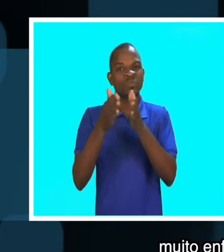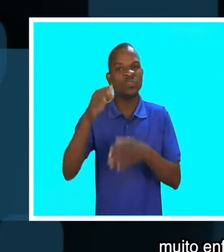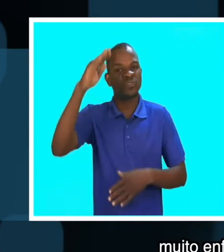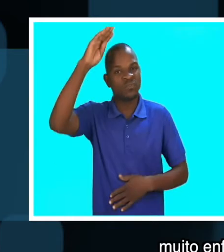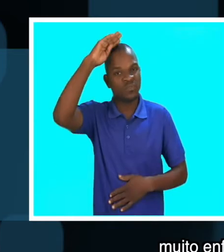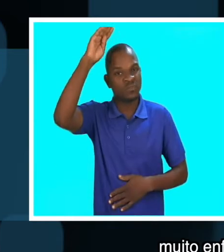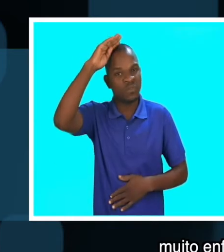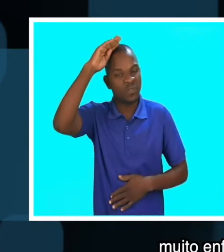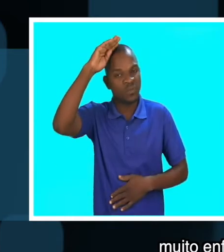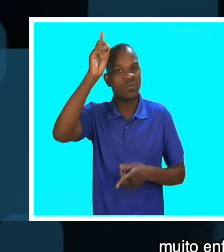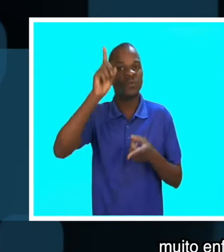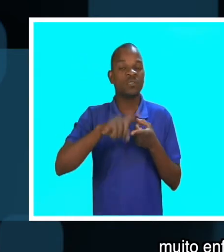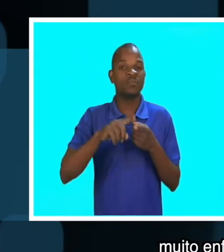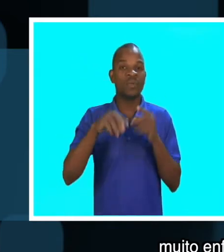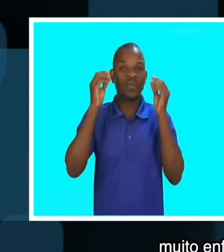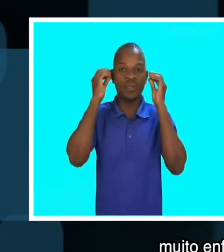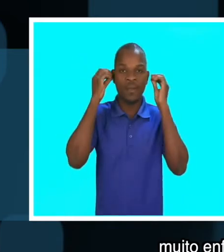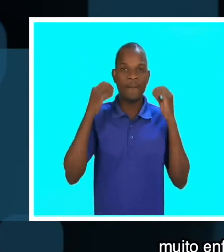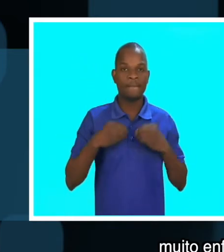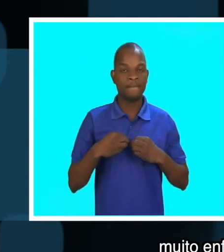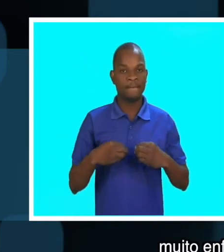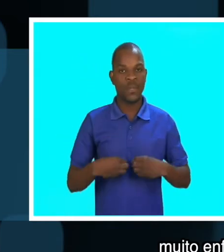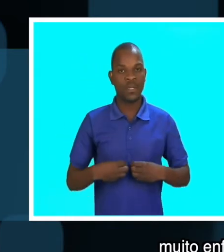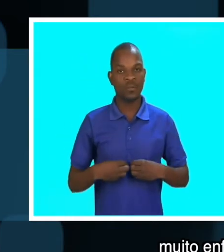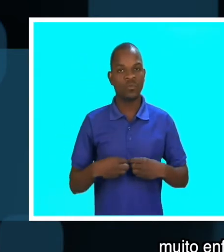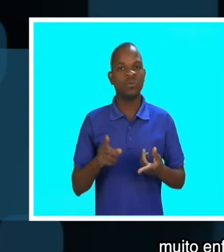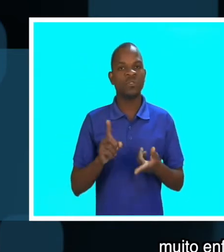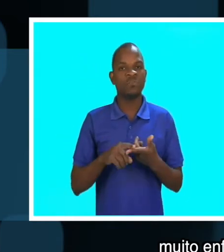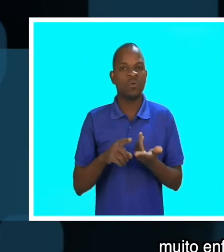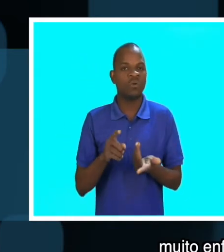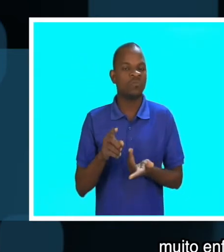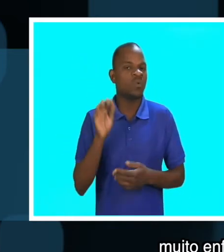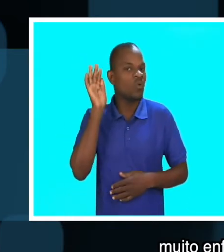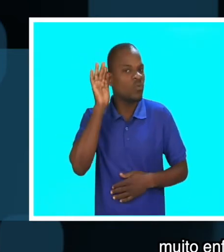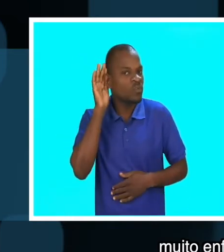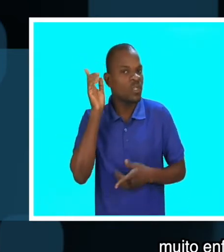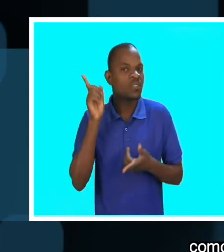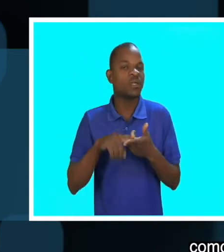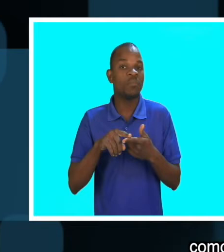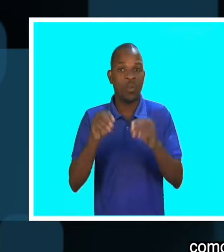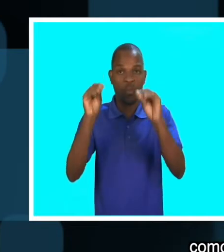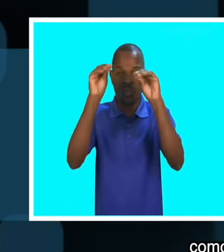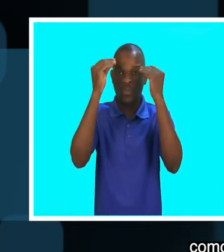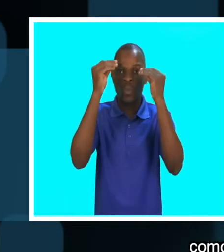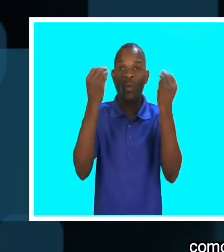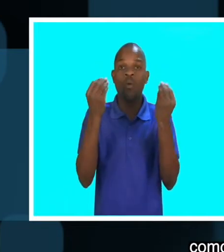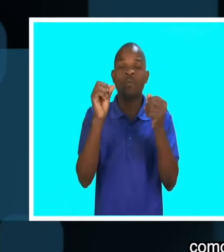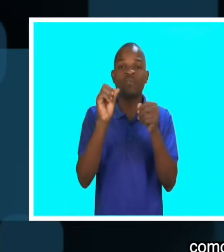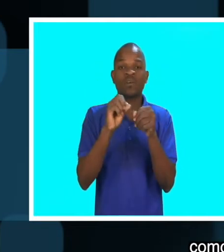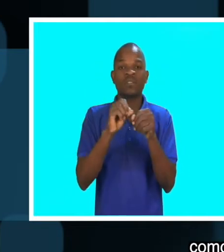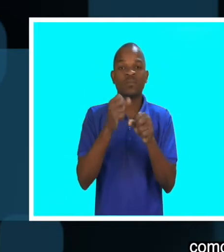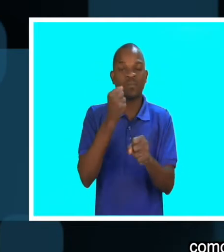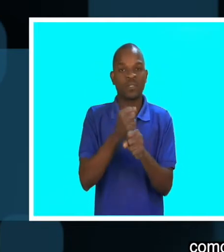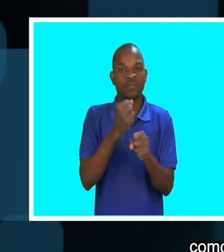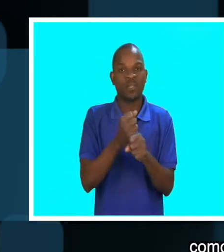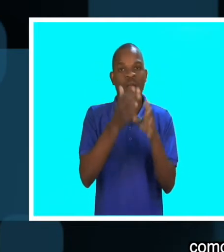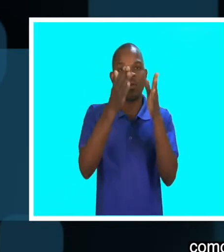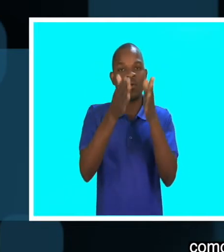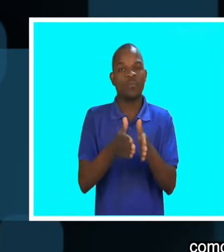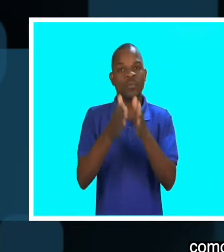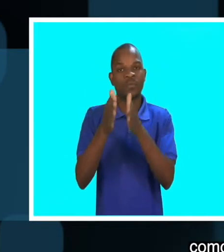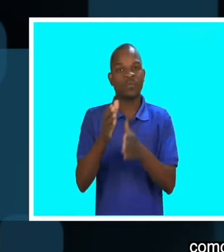enfermeiros, assim como médicos, não estão informados ou não foram formados como atender a essas pessoas com essas